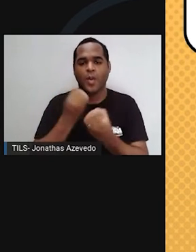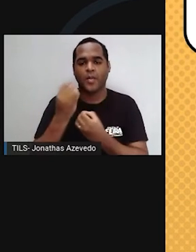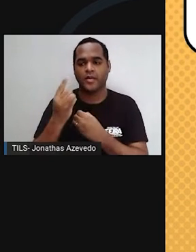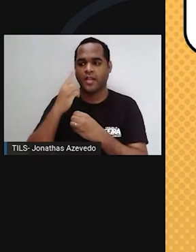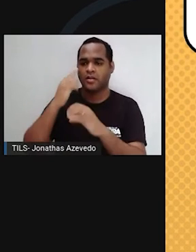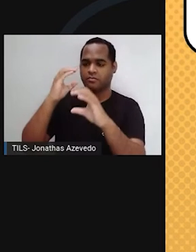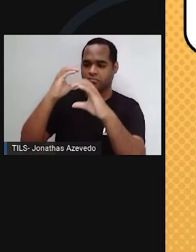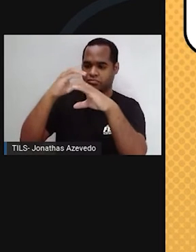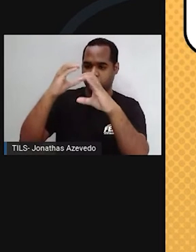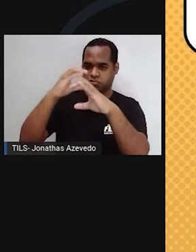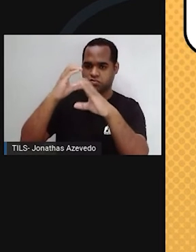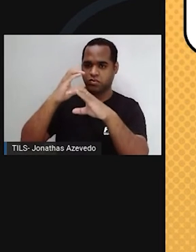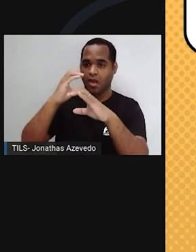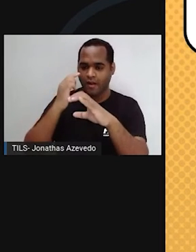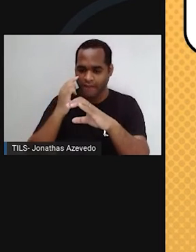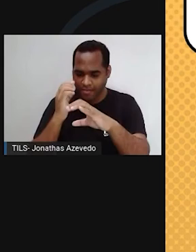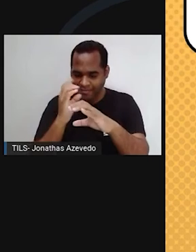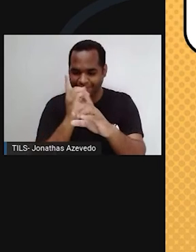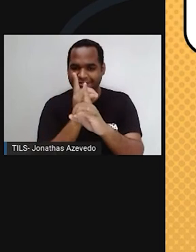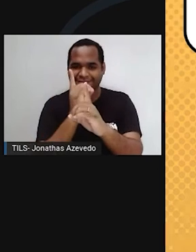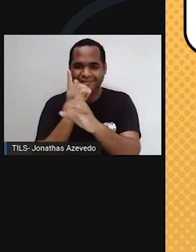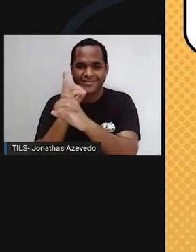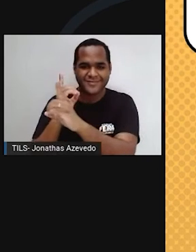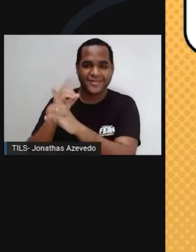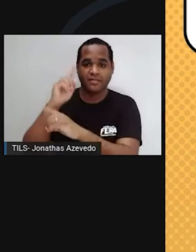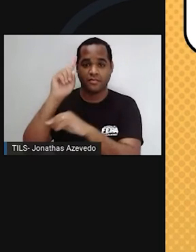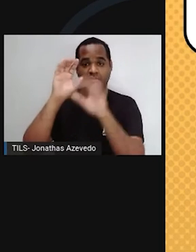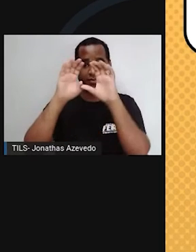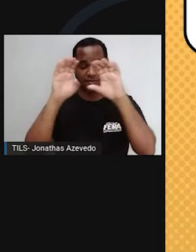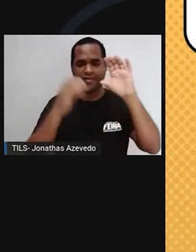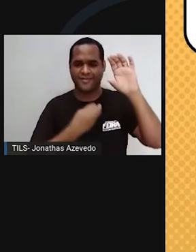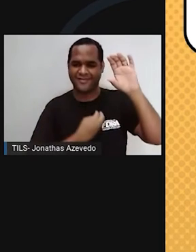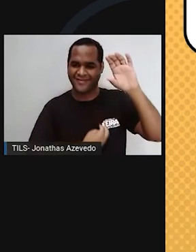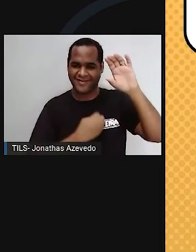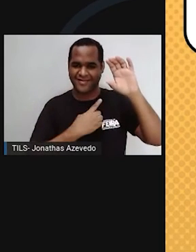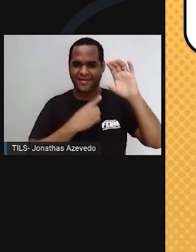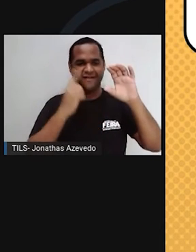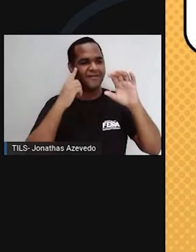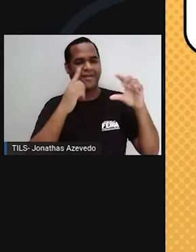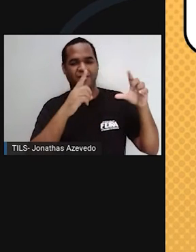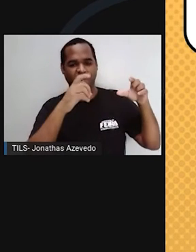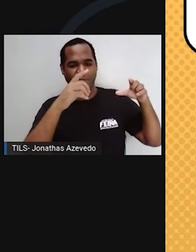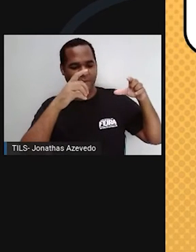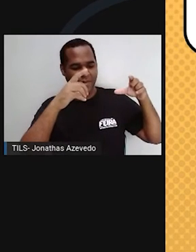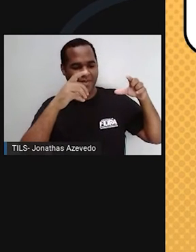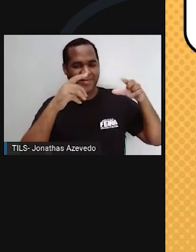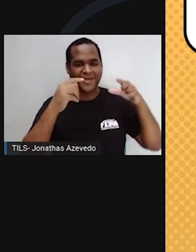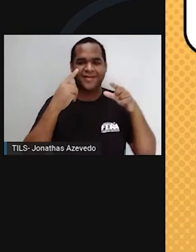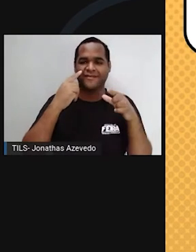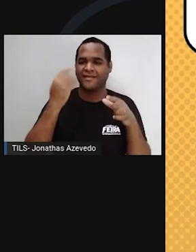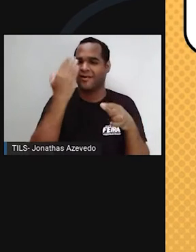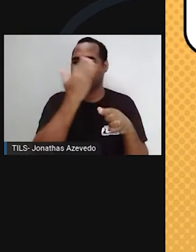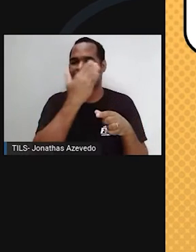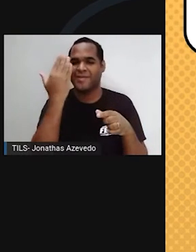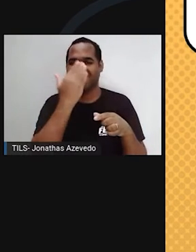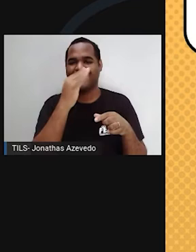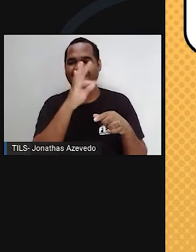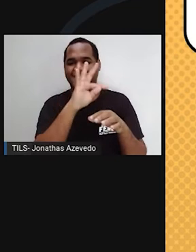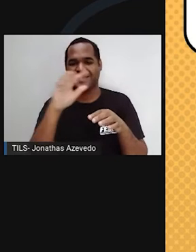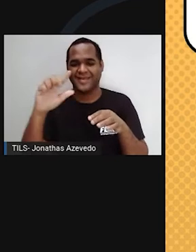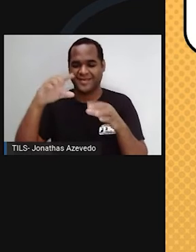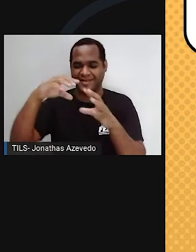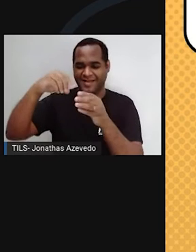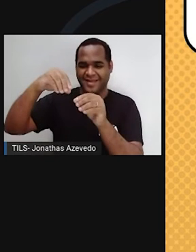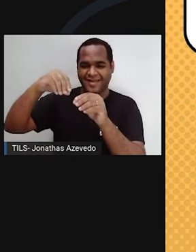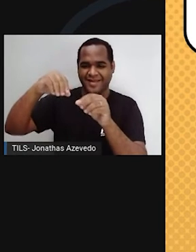importante telescópio já construído, pois fica no espaço e pode captar imagens sem a interferência da atmosfera da